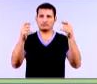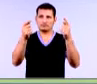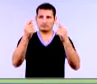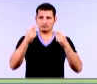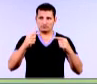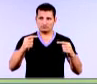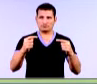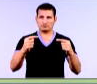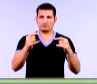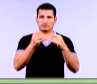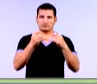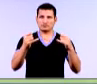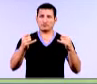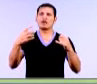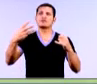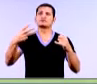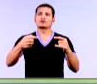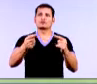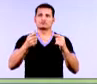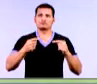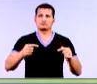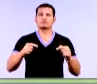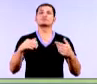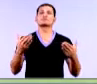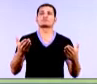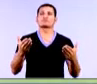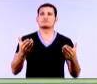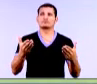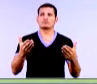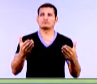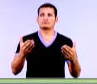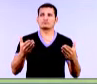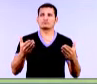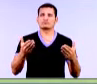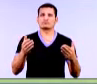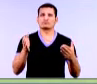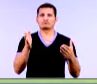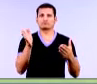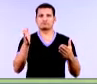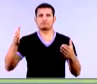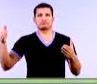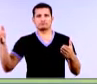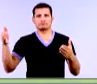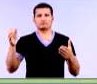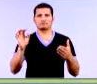linha, e cadê a terceira linha? A terceira linha da minha escrita saiu aqui, ó.